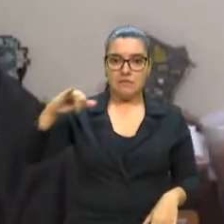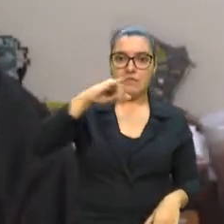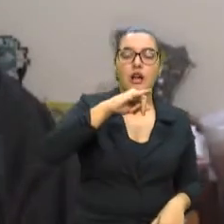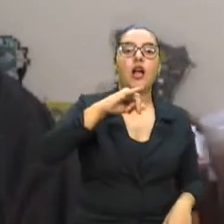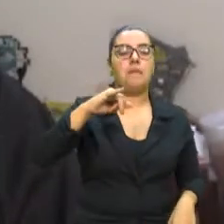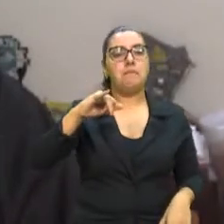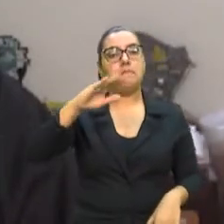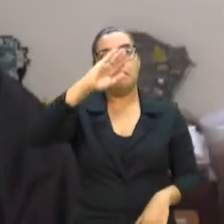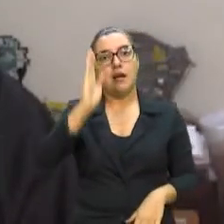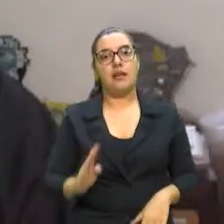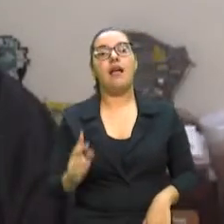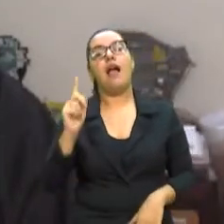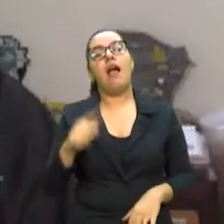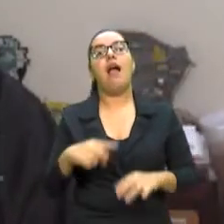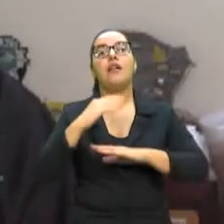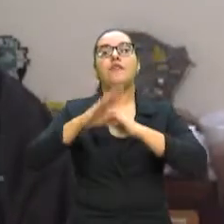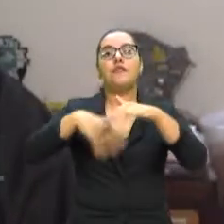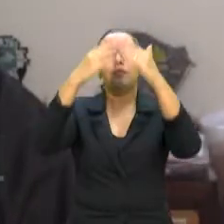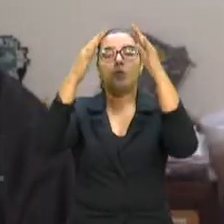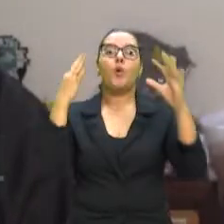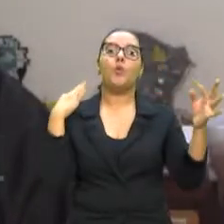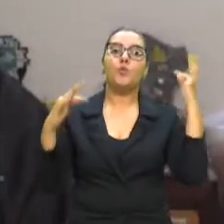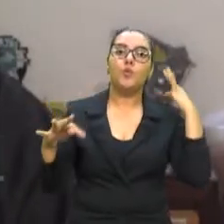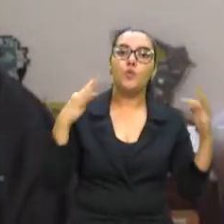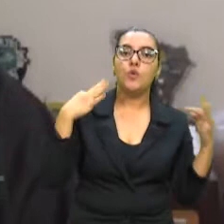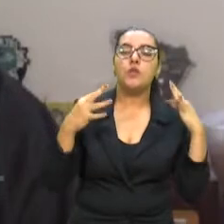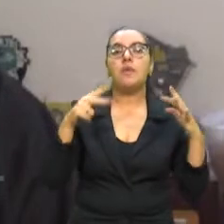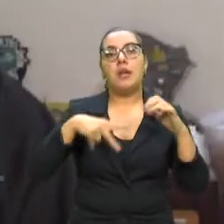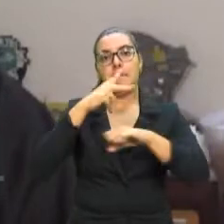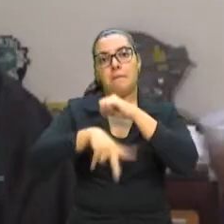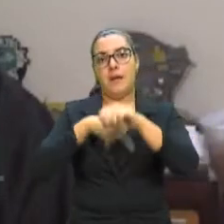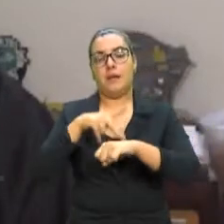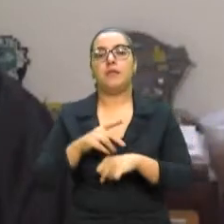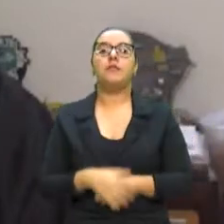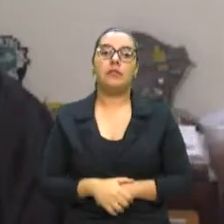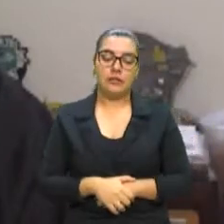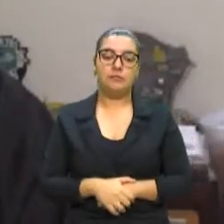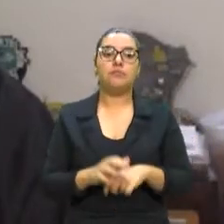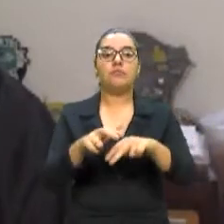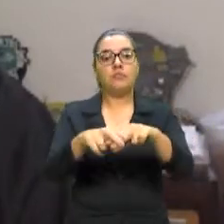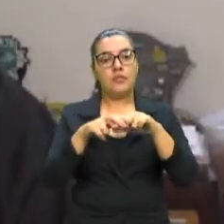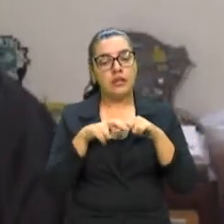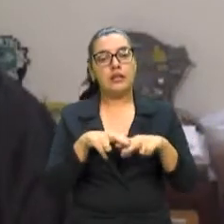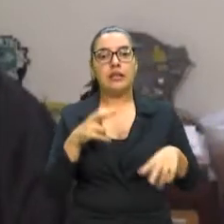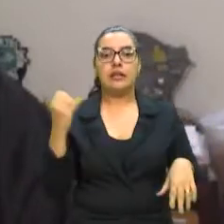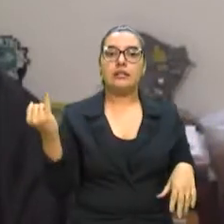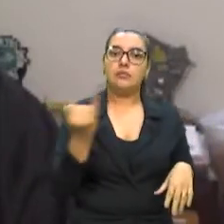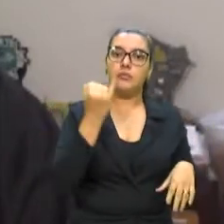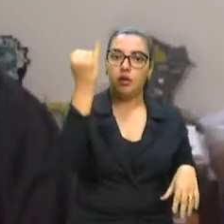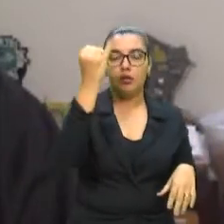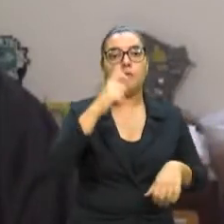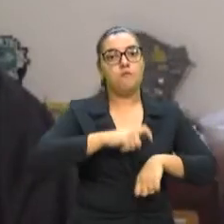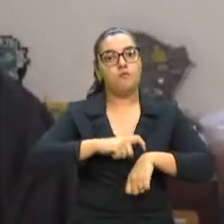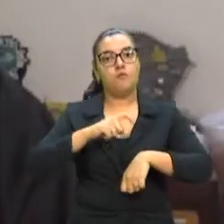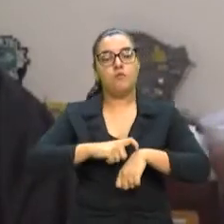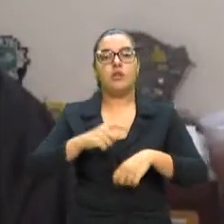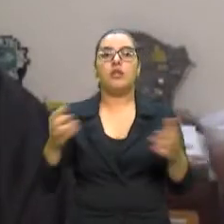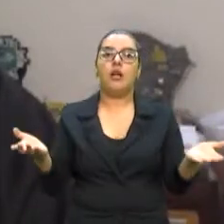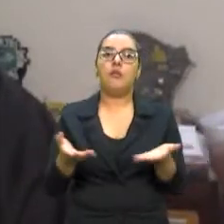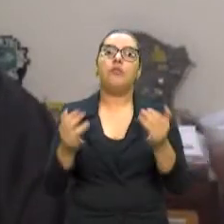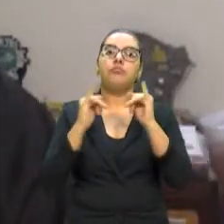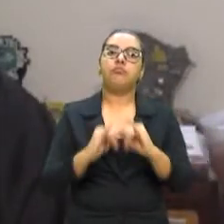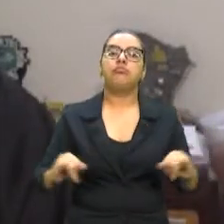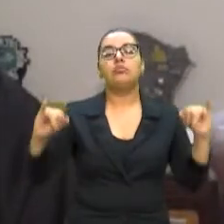fundamental para o desenvolvimento do turismo do nosso país. Então é muito importante, neste momento, que é anunciada